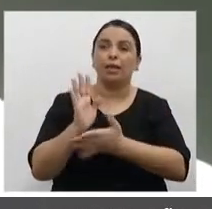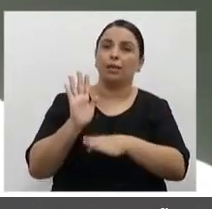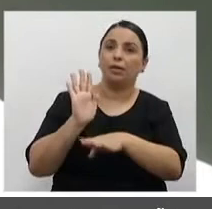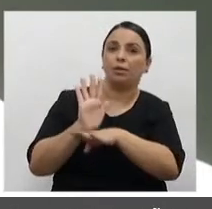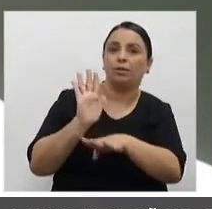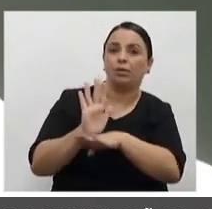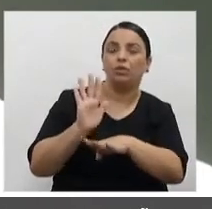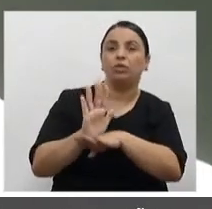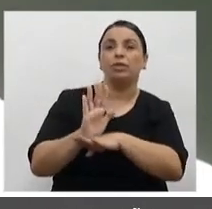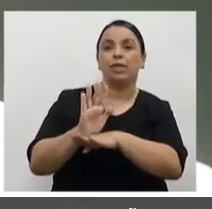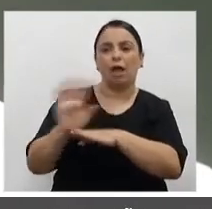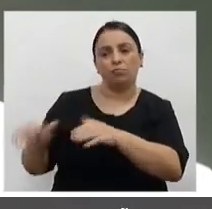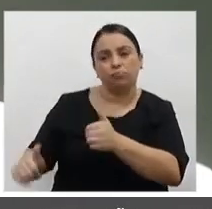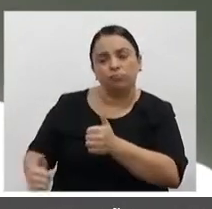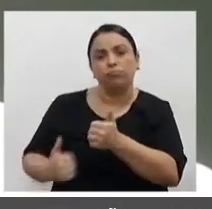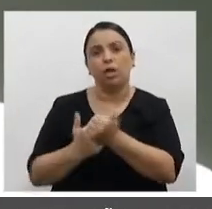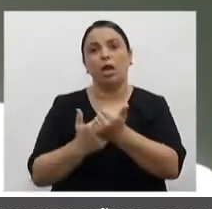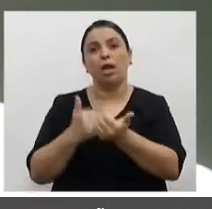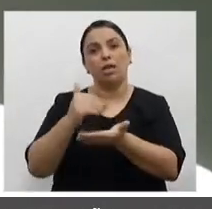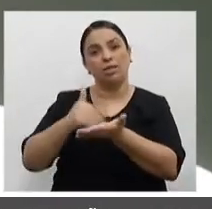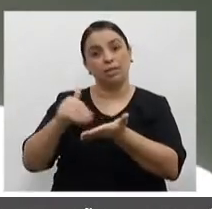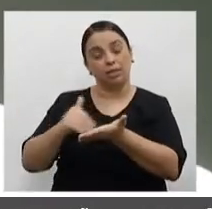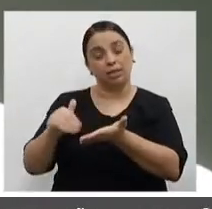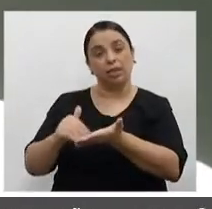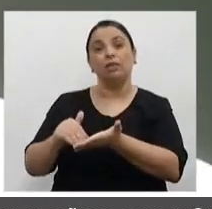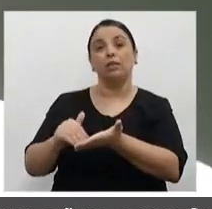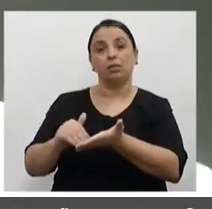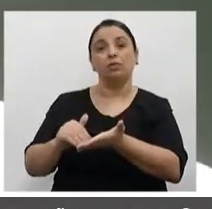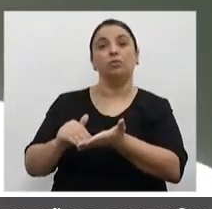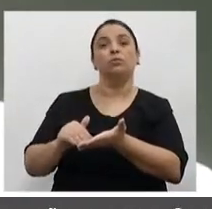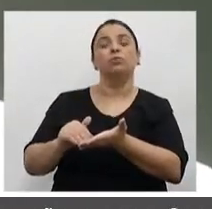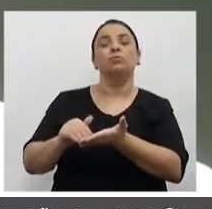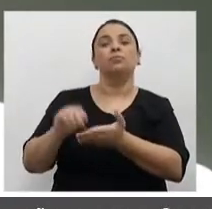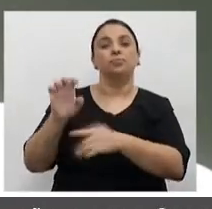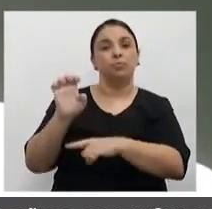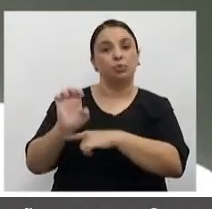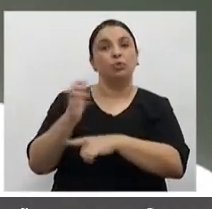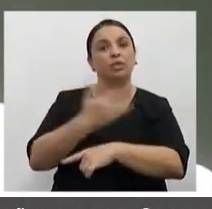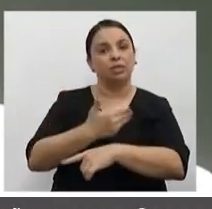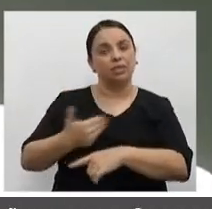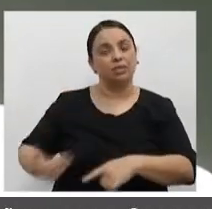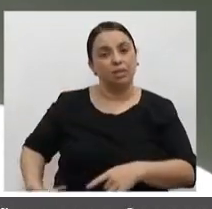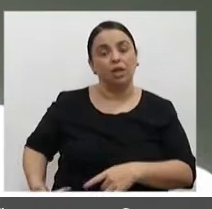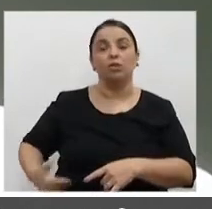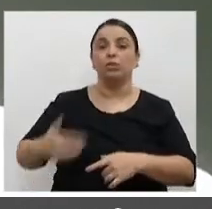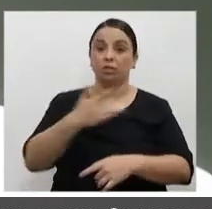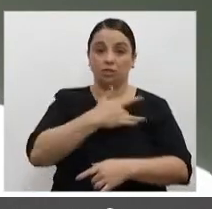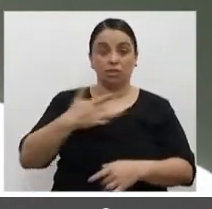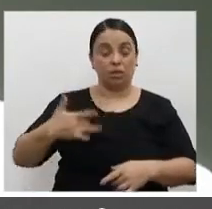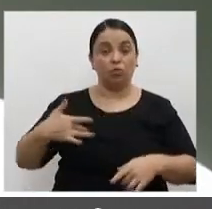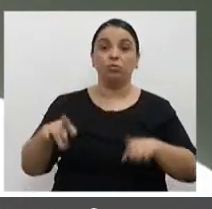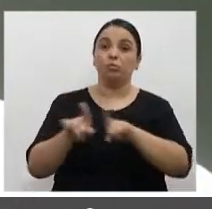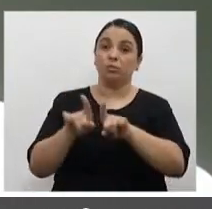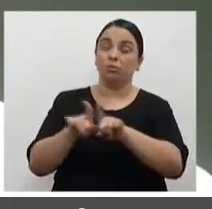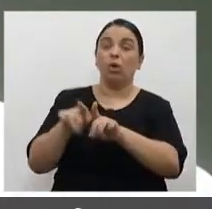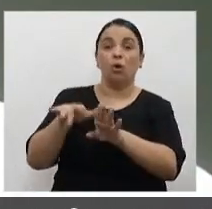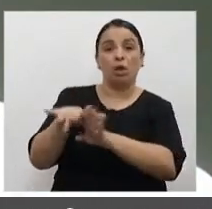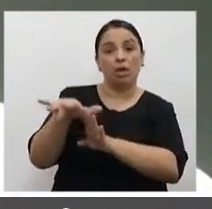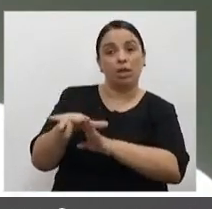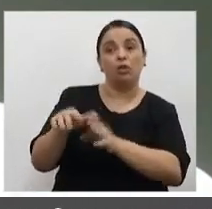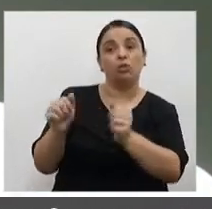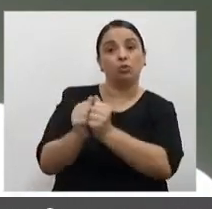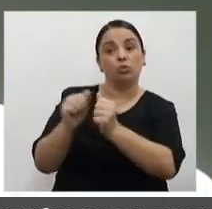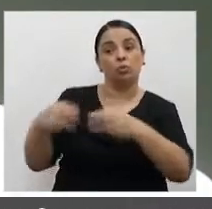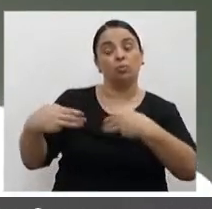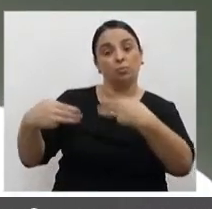ajudar a subsidiar a Secretaria de Estado de Saúde e a orientar junto ao Ministério da Saúde também